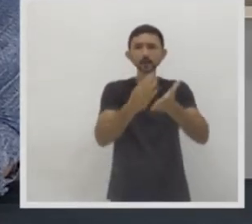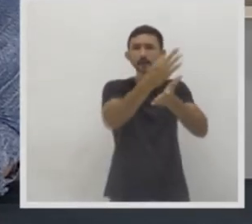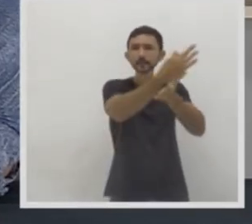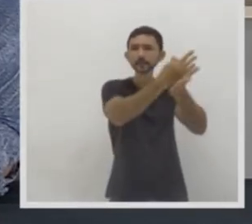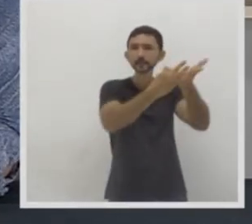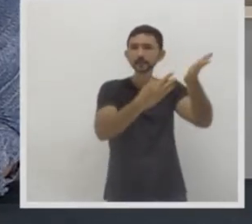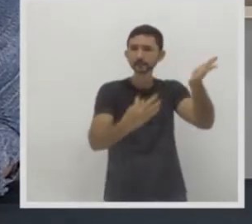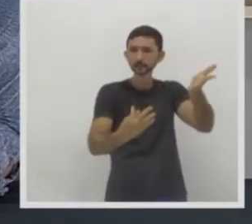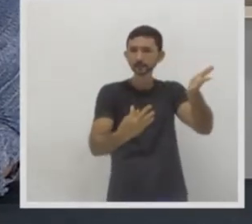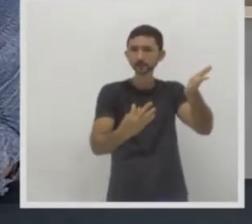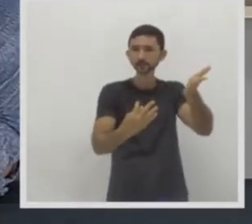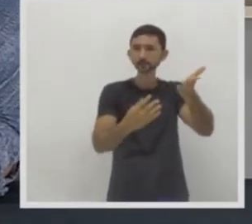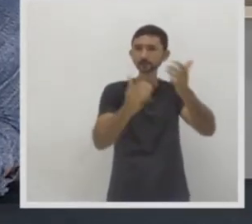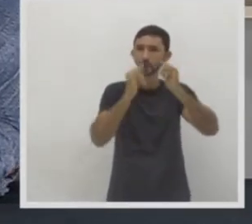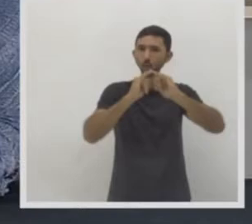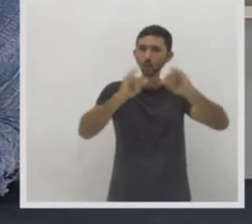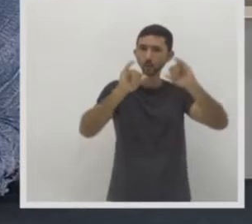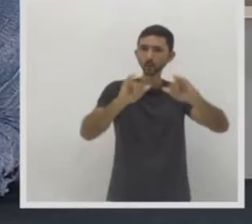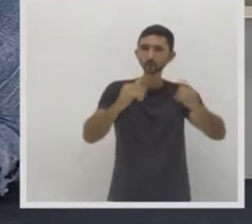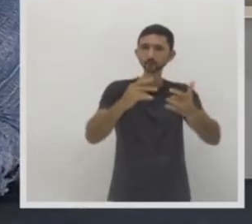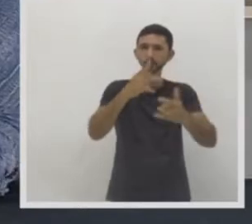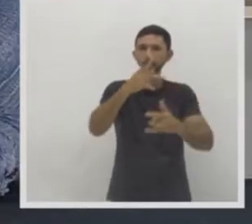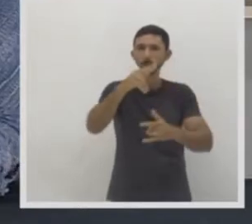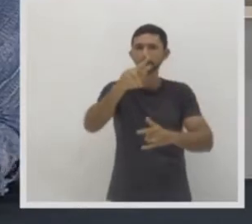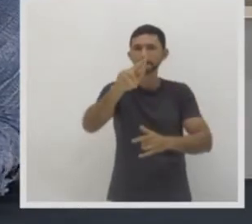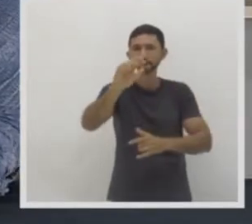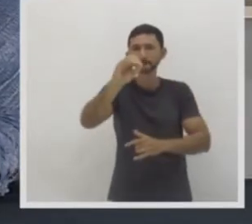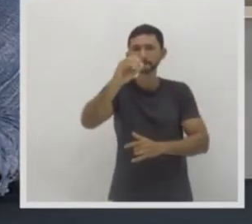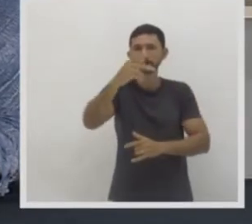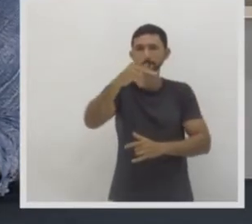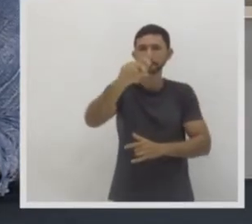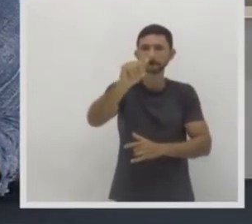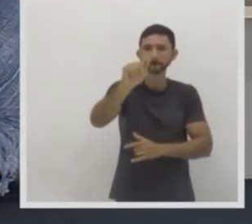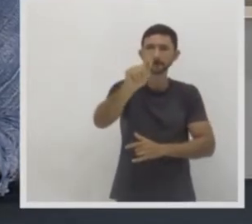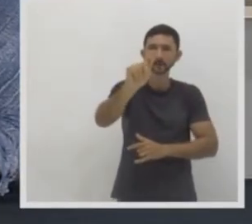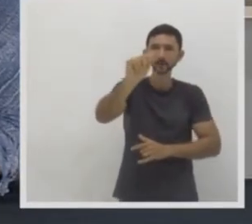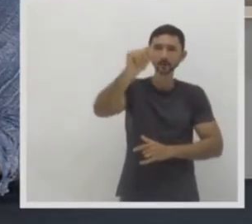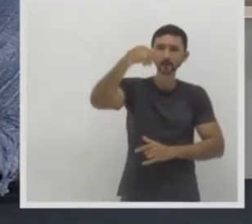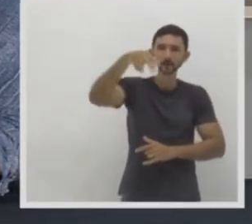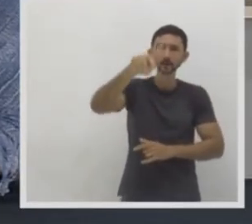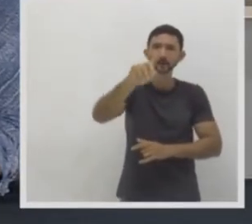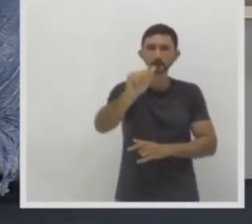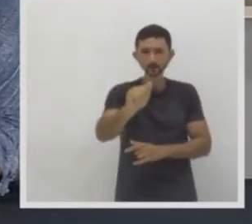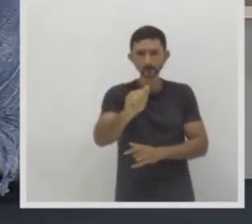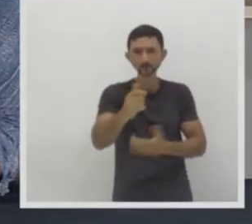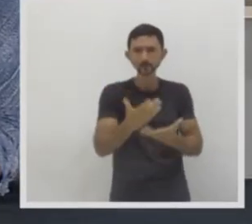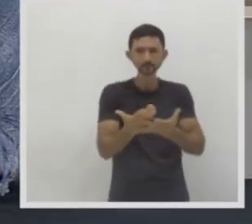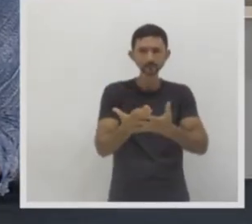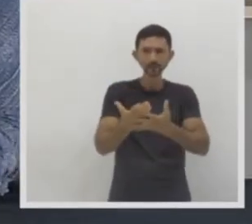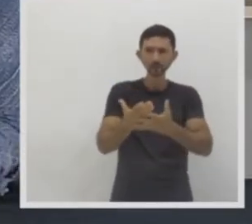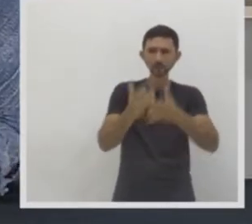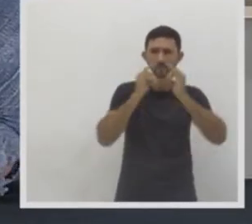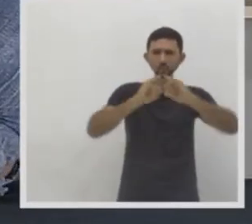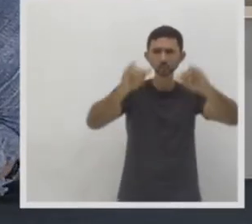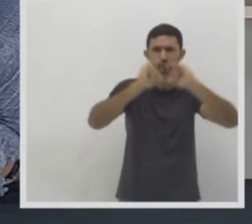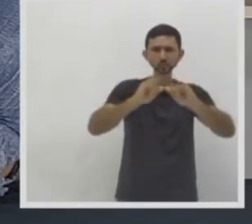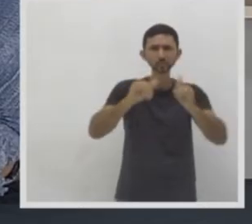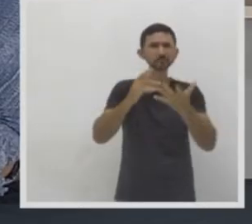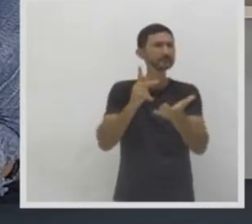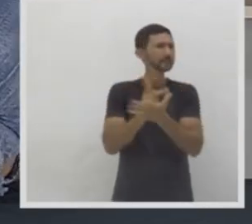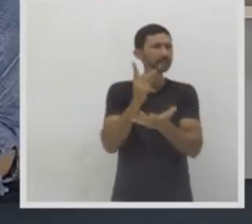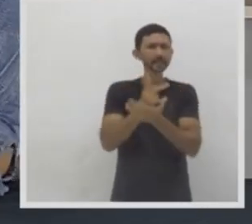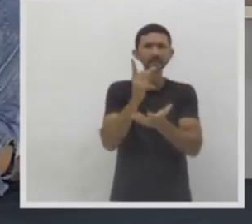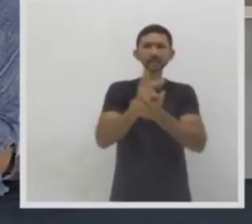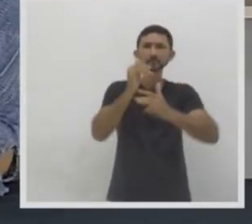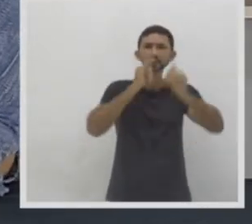textual propaganda. O que é essa propaganda? A propaganda ela nos rodeia o tempo todo. Isso eu falei no